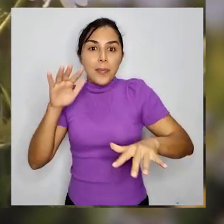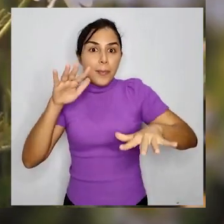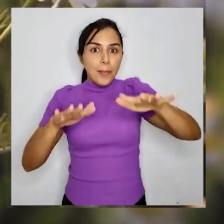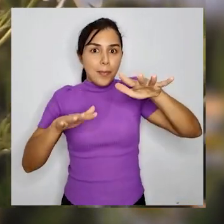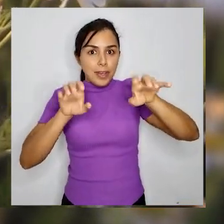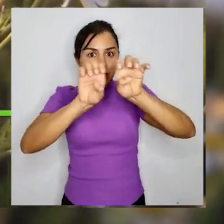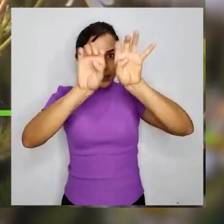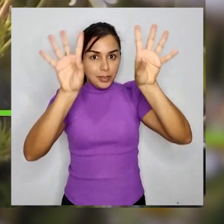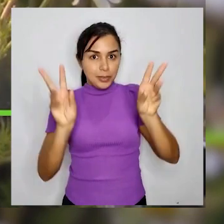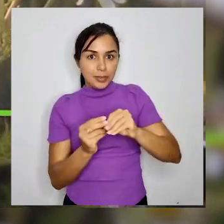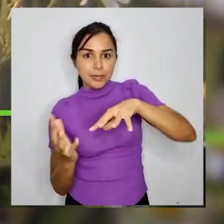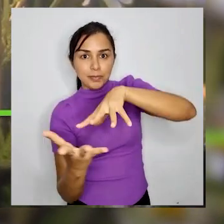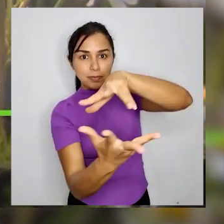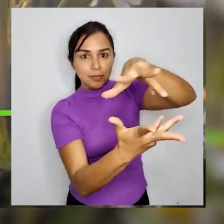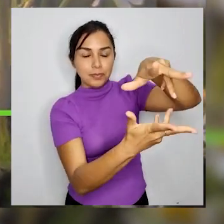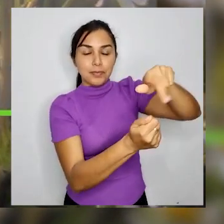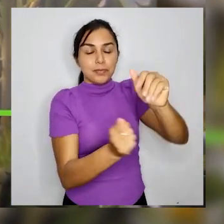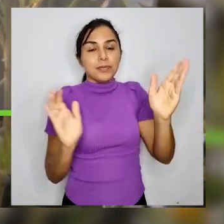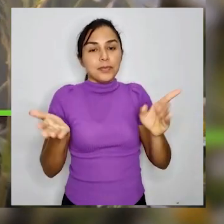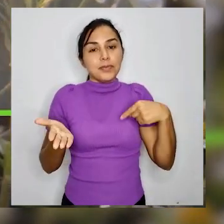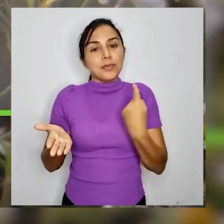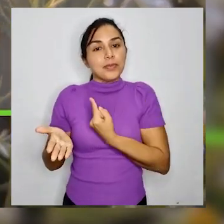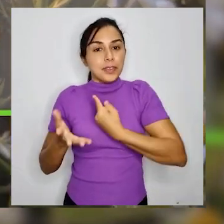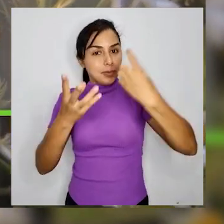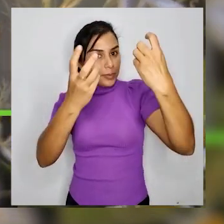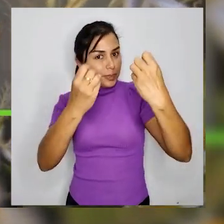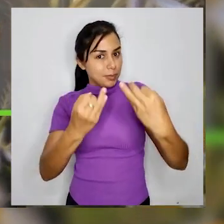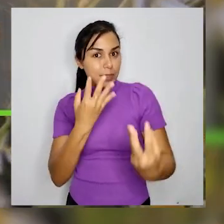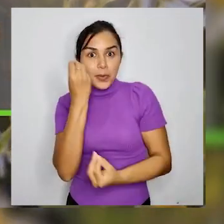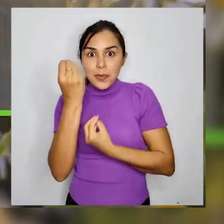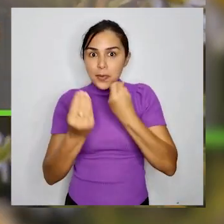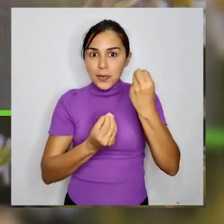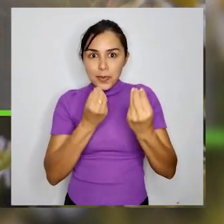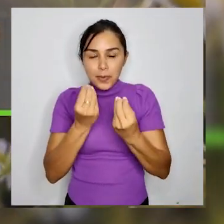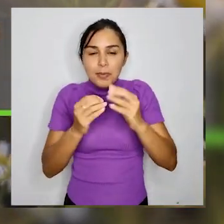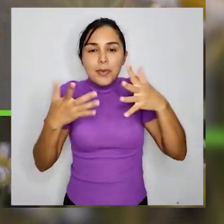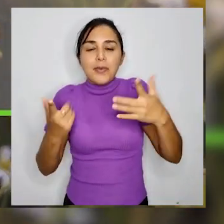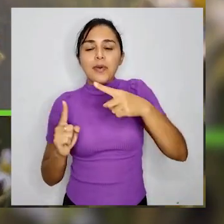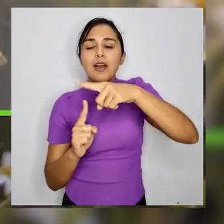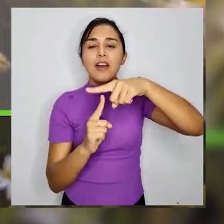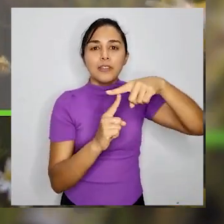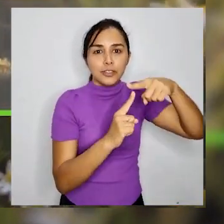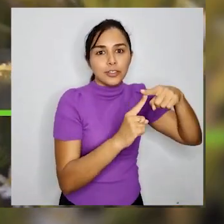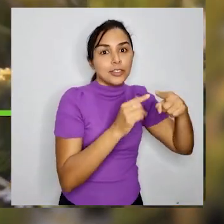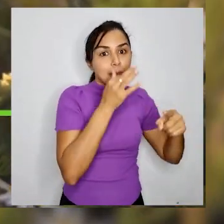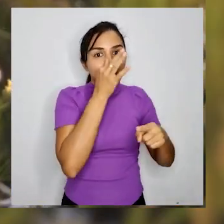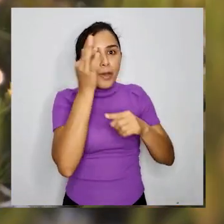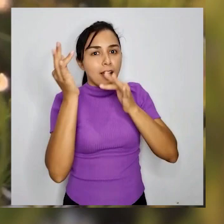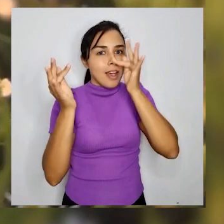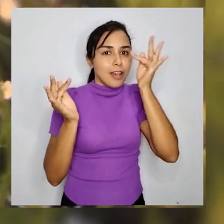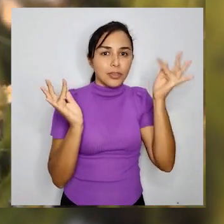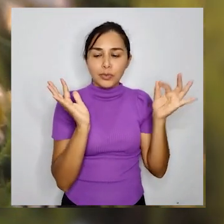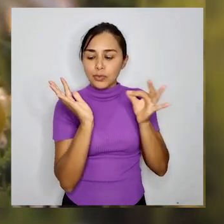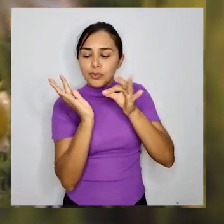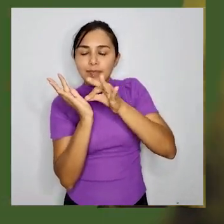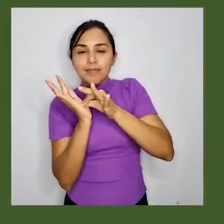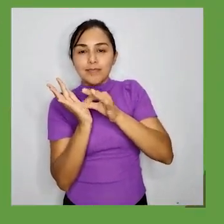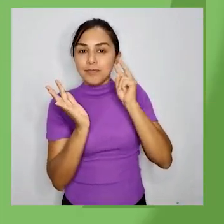canal Nossa Ecologia, explicamos o que é, como funciona e que tipos de polinização existem. Vamos